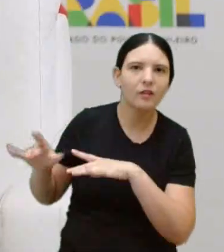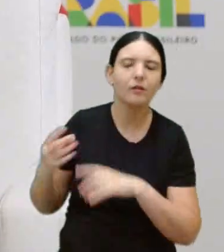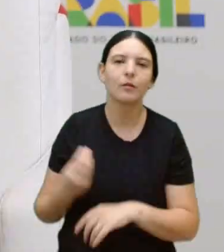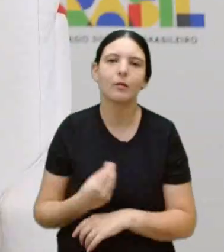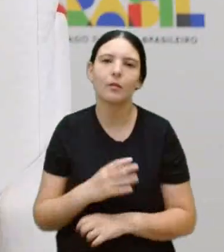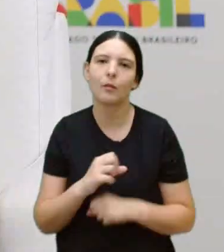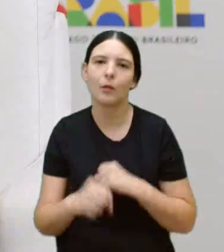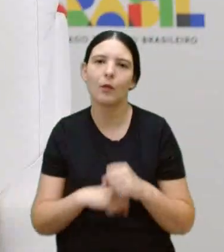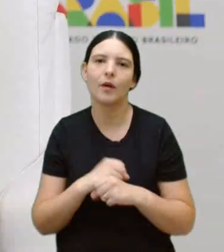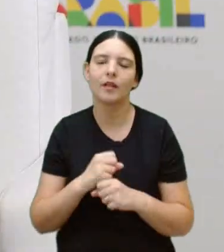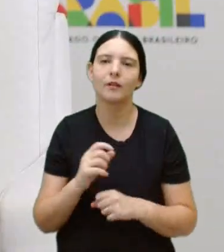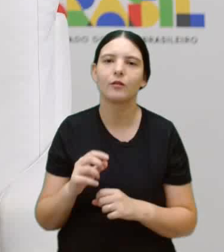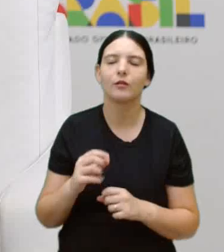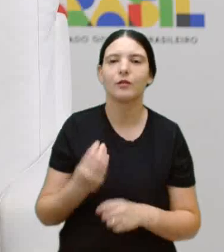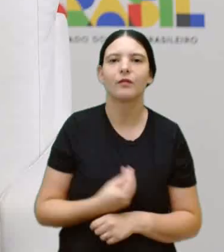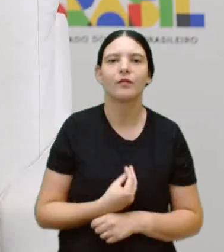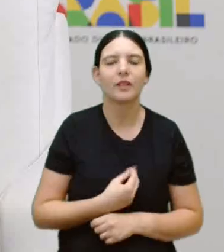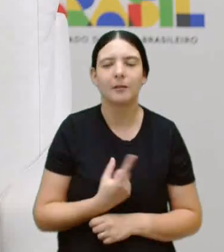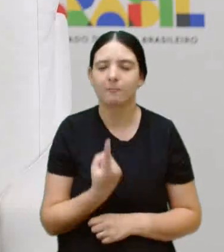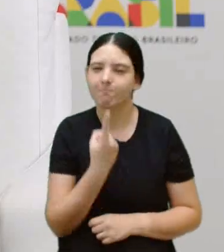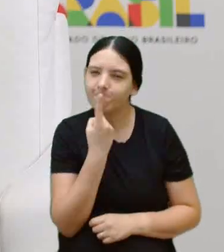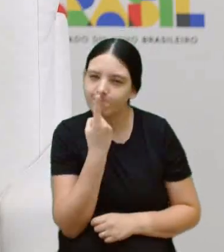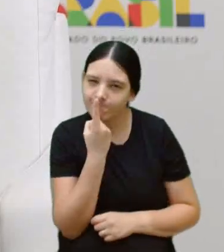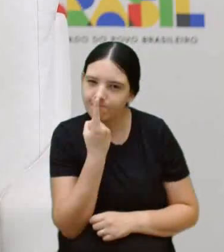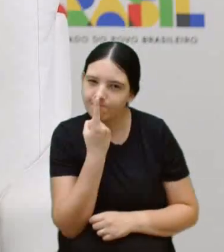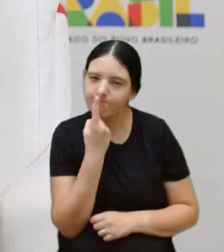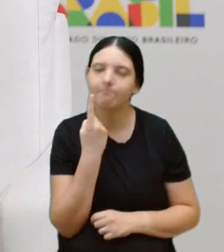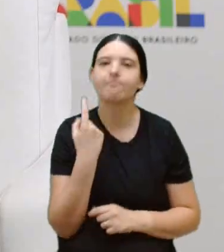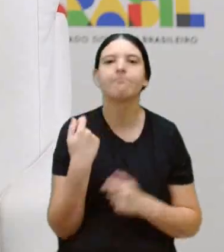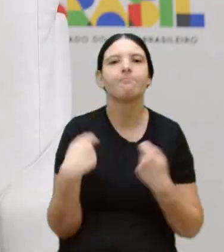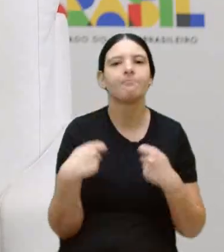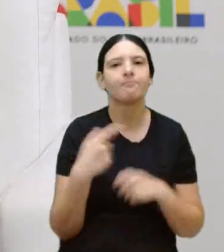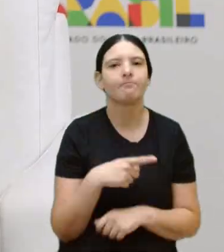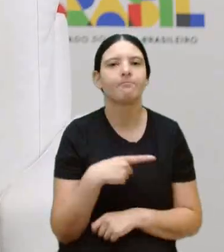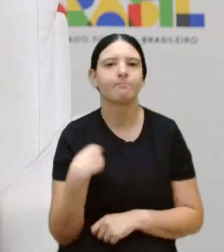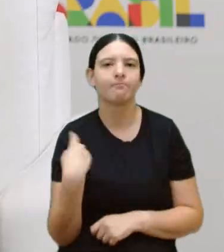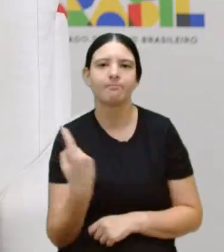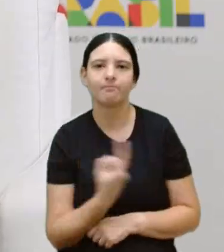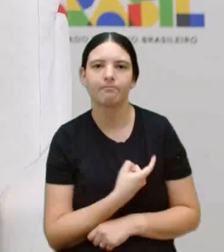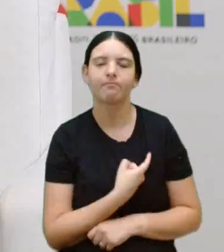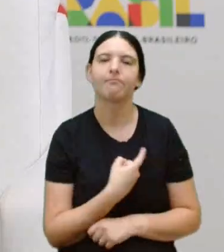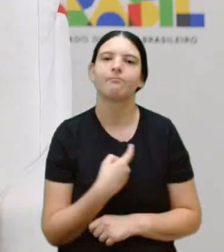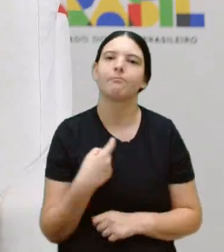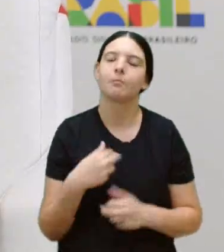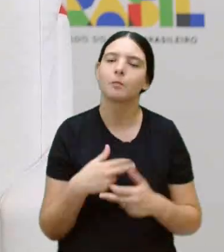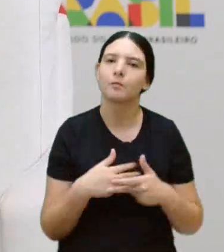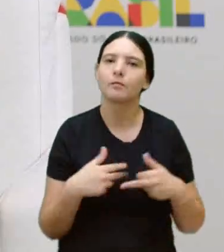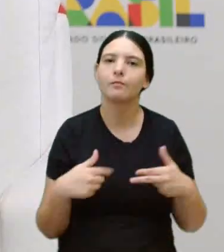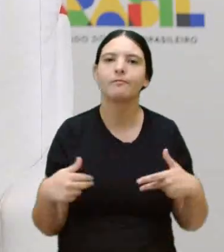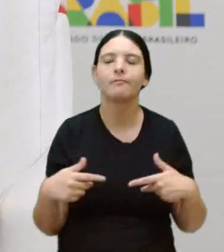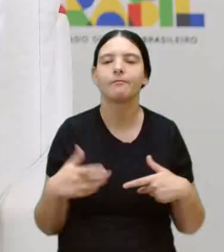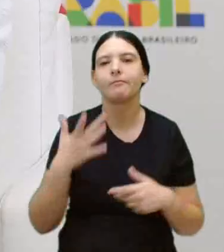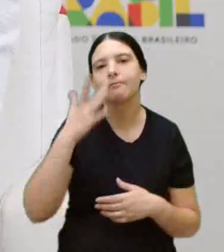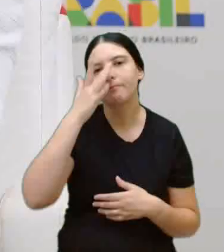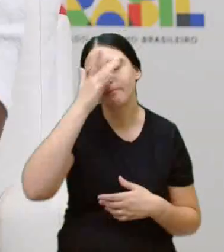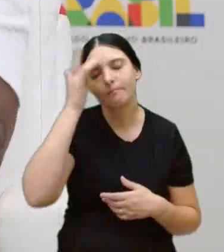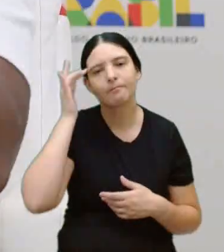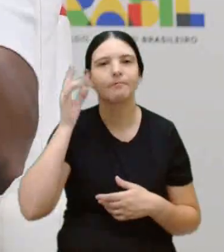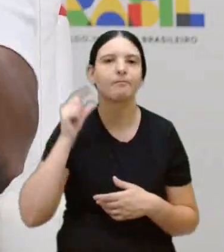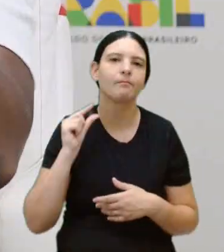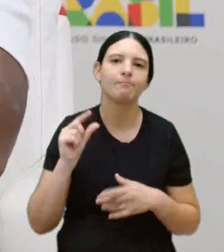Então, a intimidade, ela requer de nós algo que poucas pessoas estão prontas para